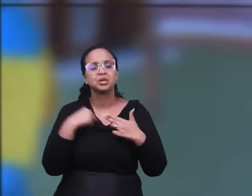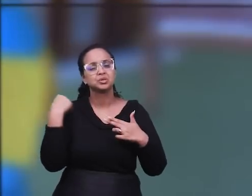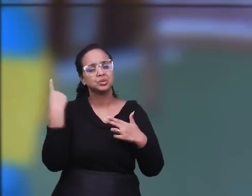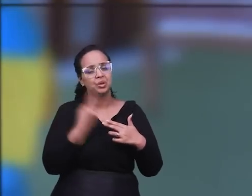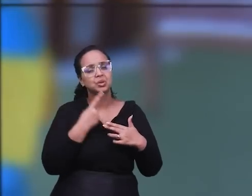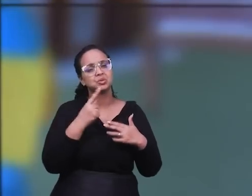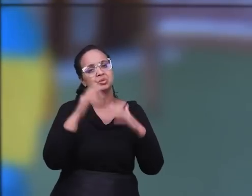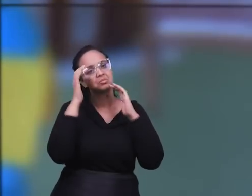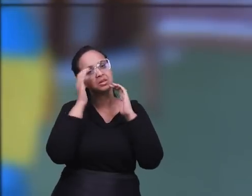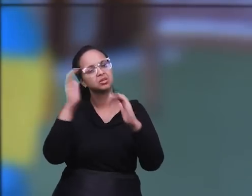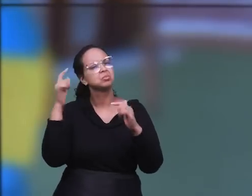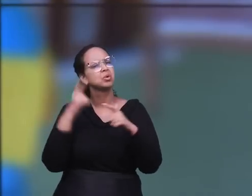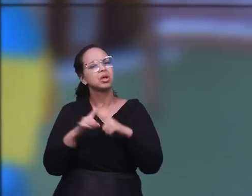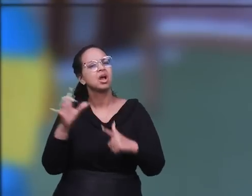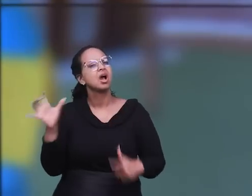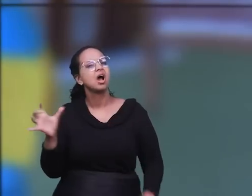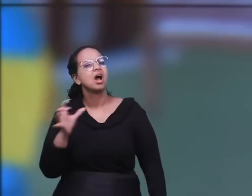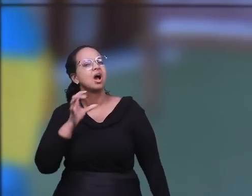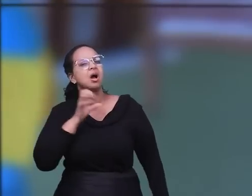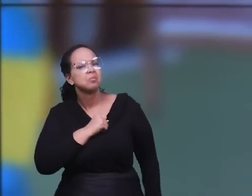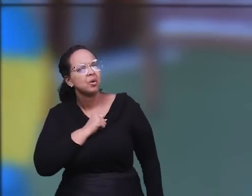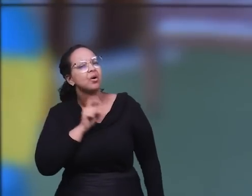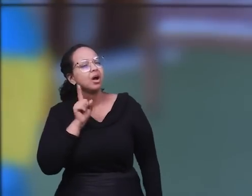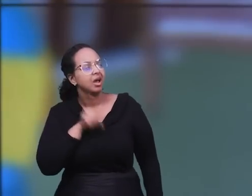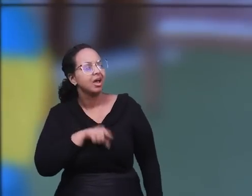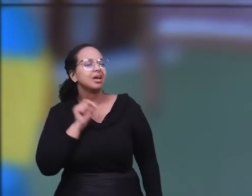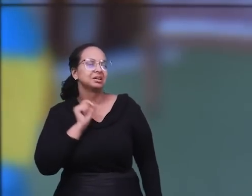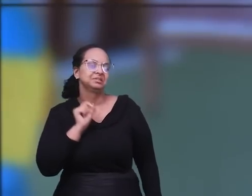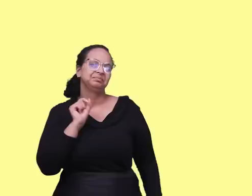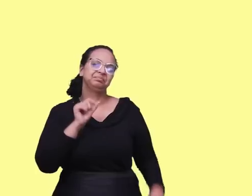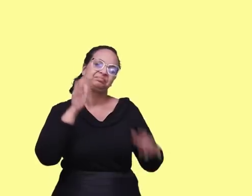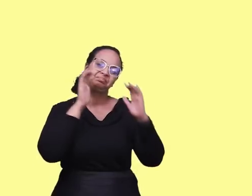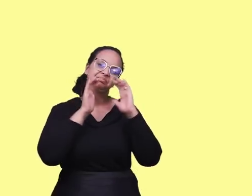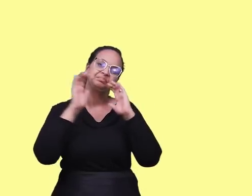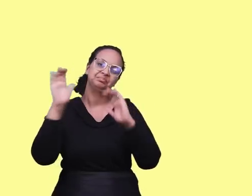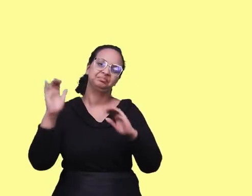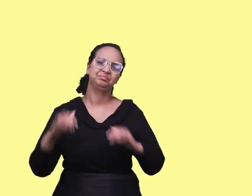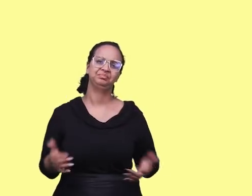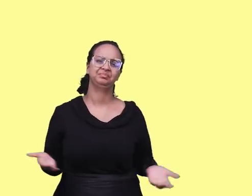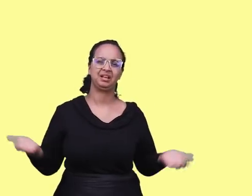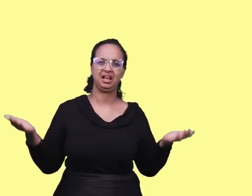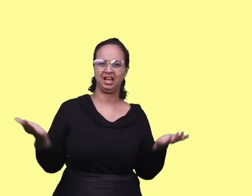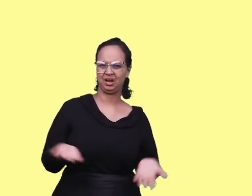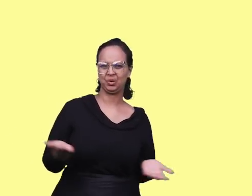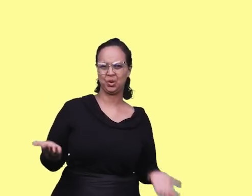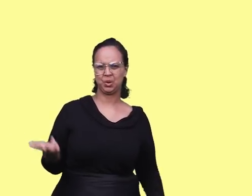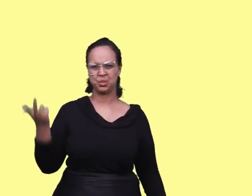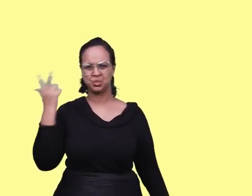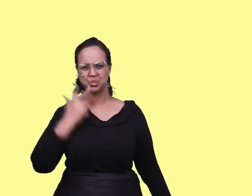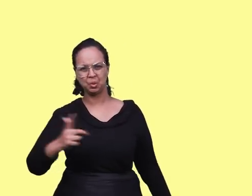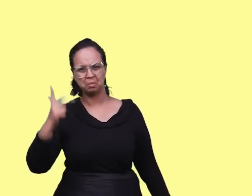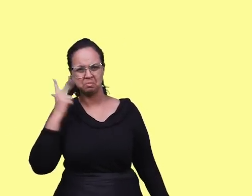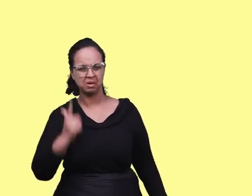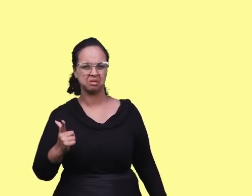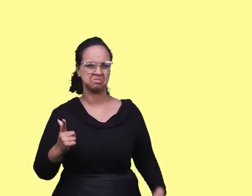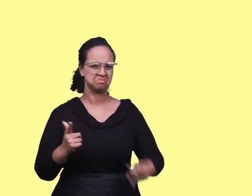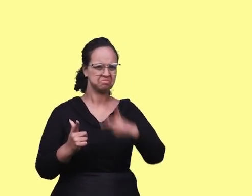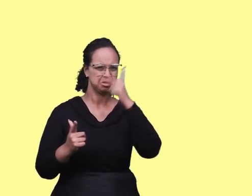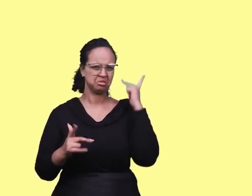isso, nós obedecemos por amor. Isso é temer a Deus. Nos nossos dias é comum vermos